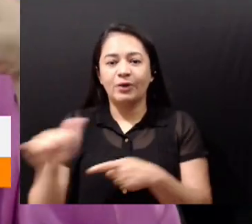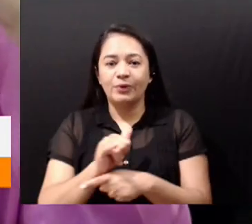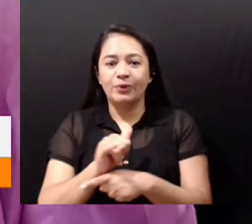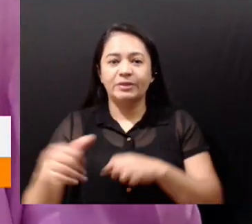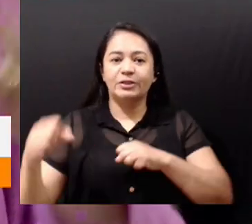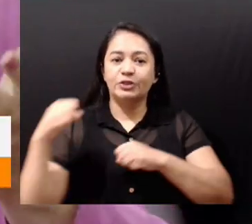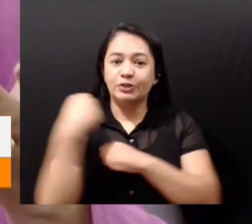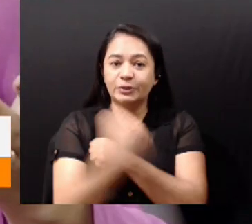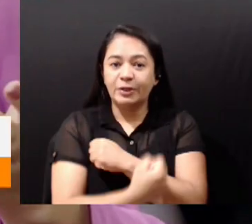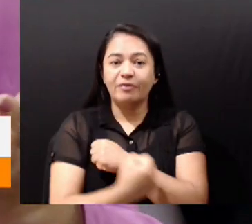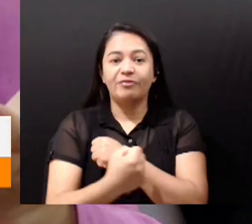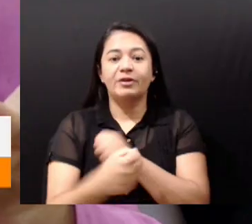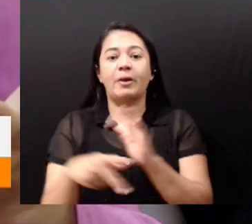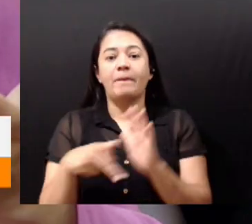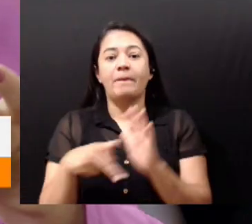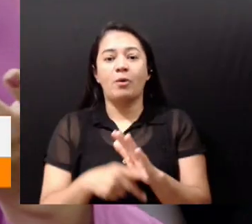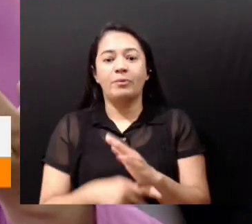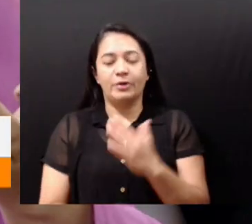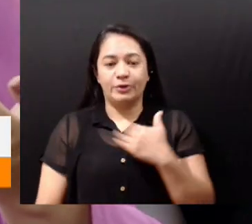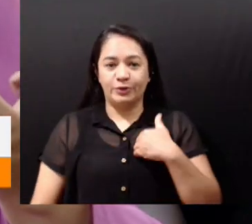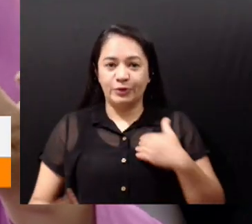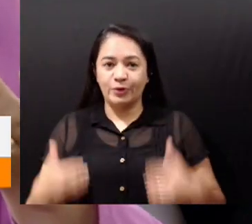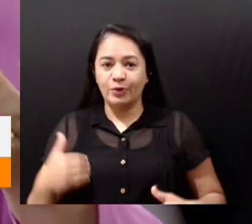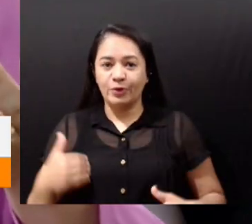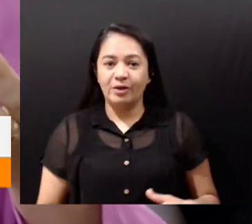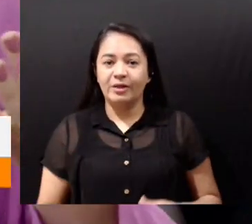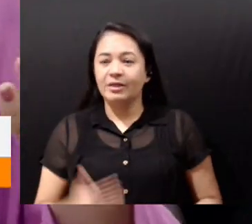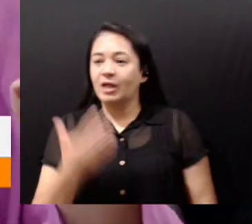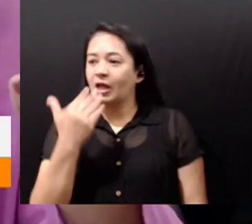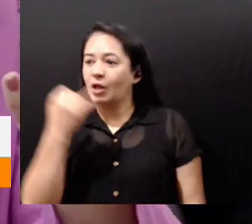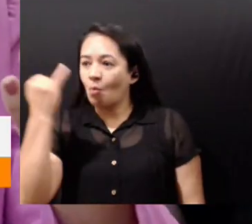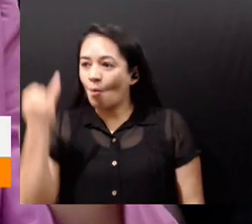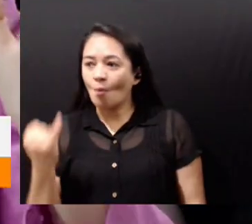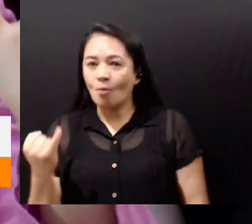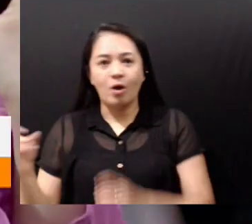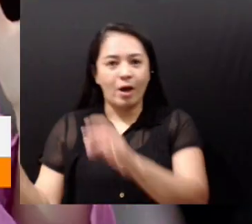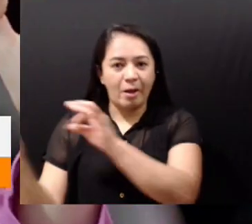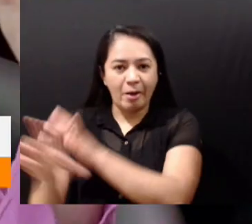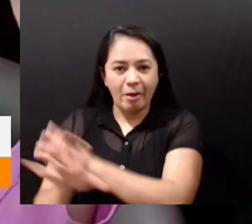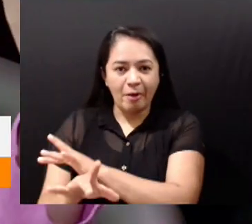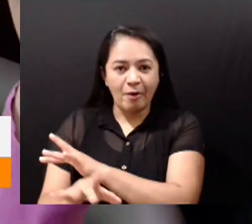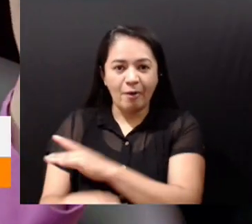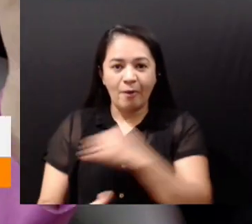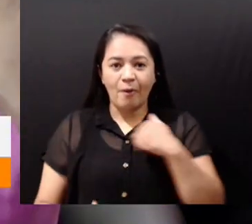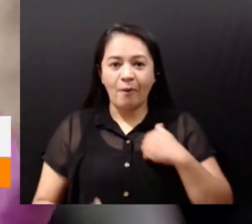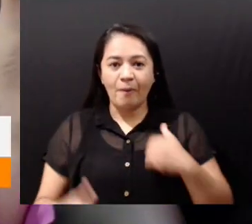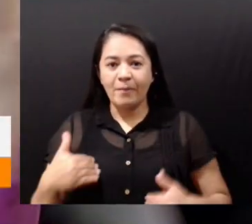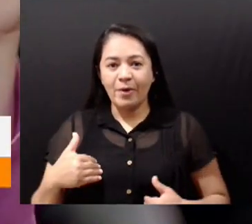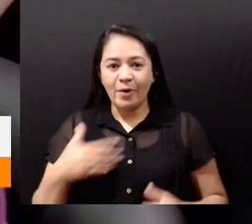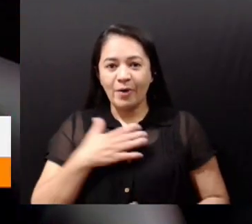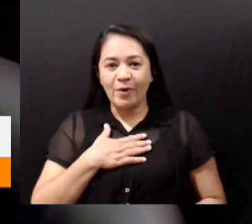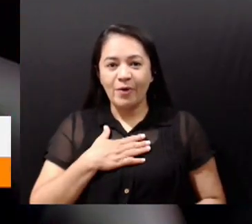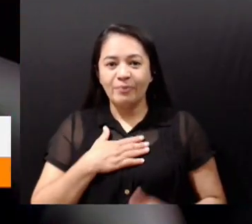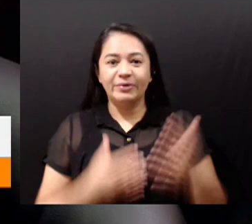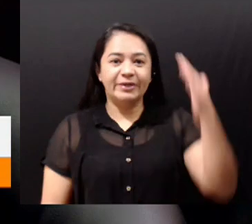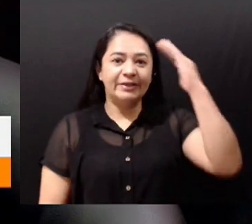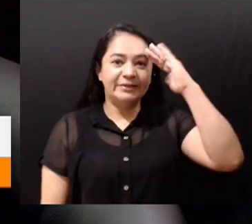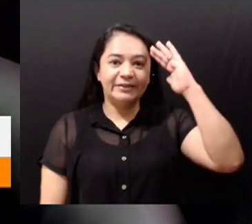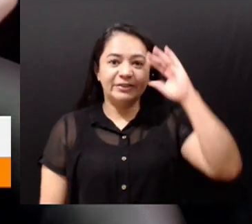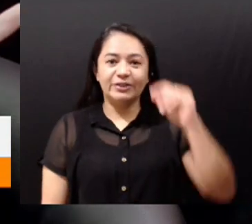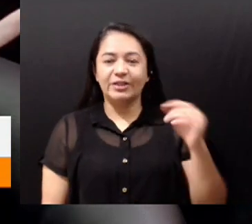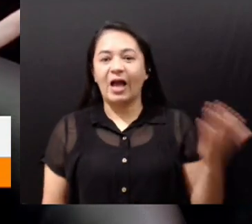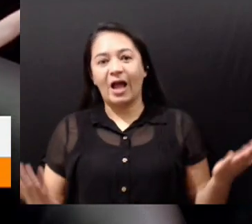Então, quando eu acabo a dieta restritiva, o meu corpo, ele entende que, tipo, voltou ao